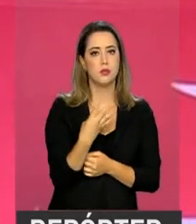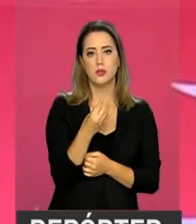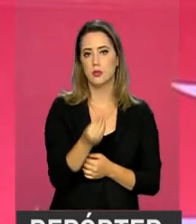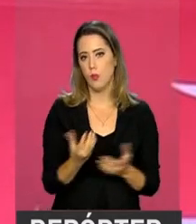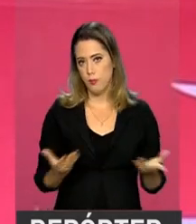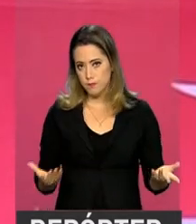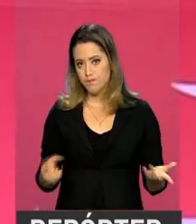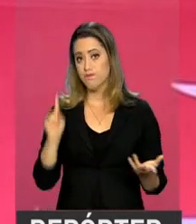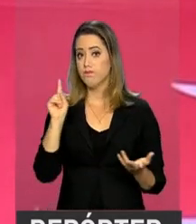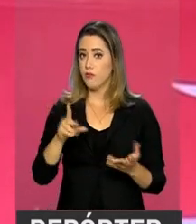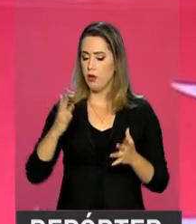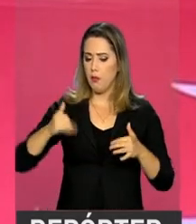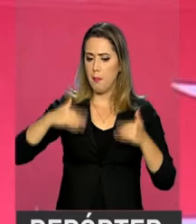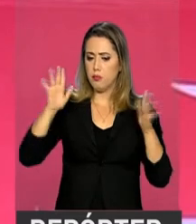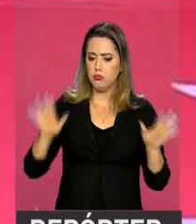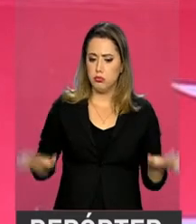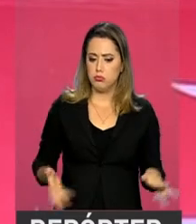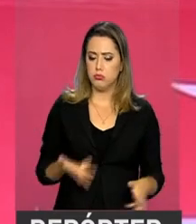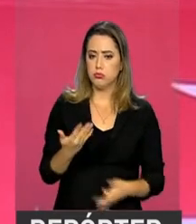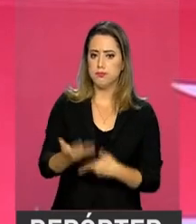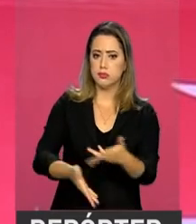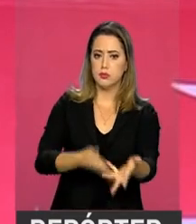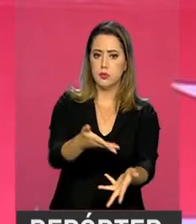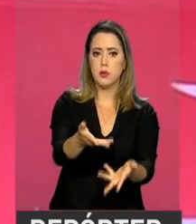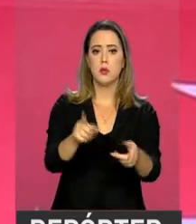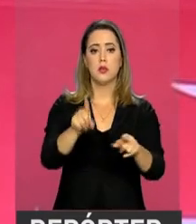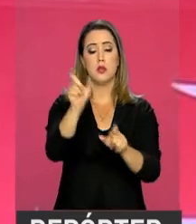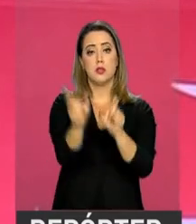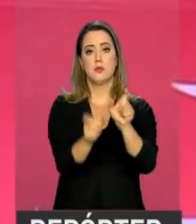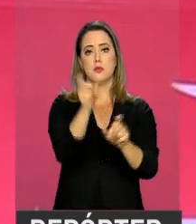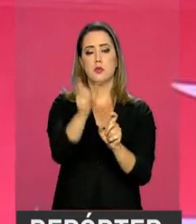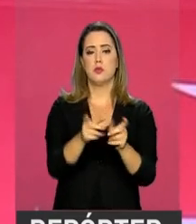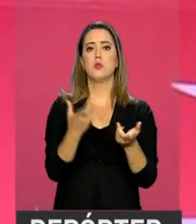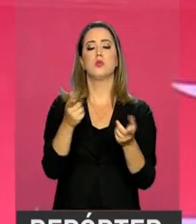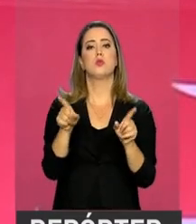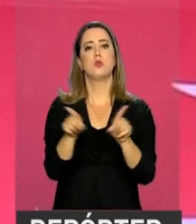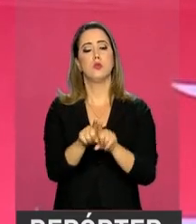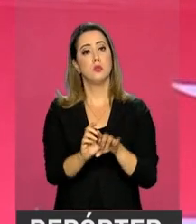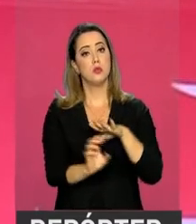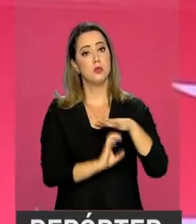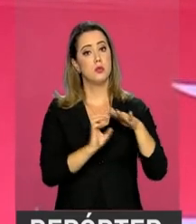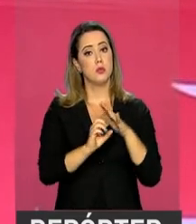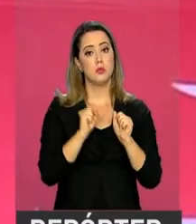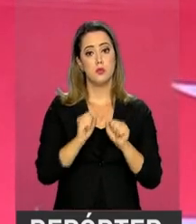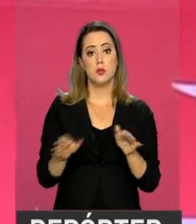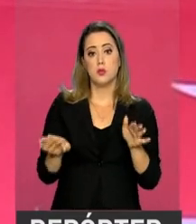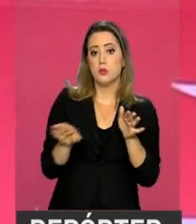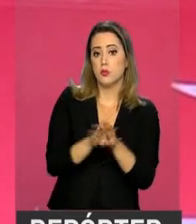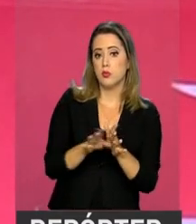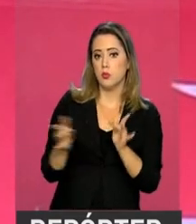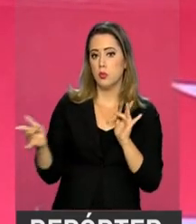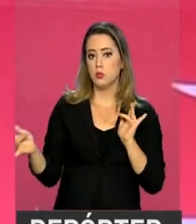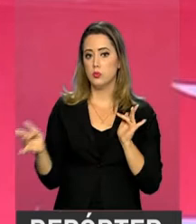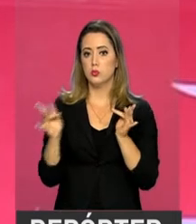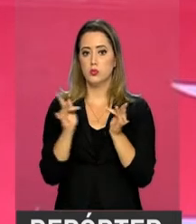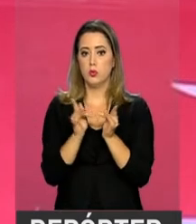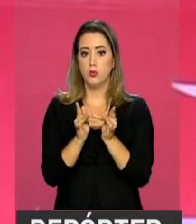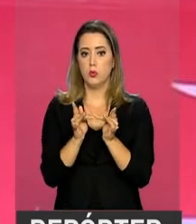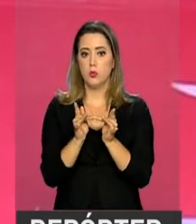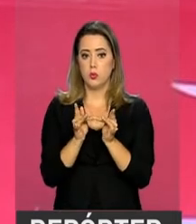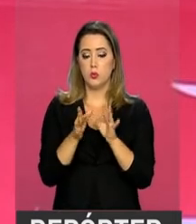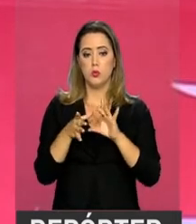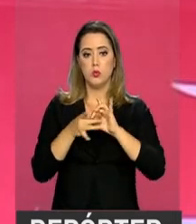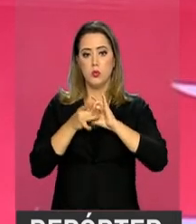mais produtivo que trabalhadores e empregadores possam chegar a um acordo livre